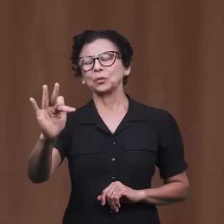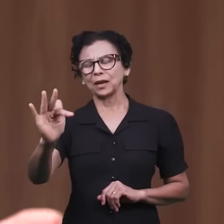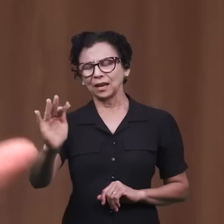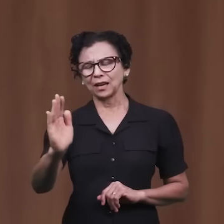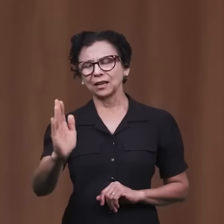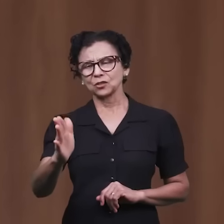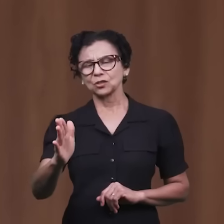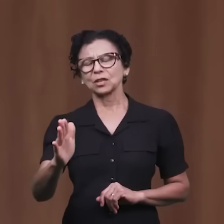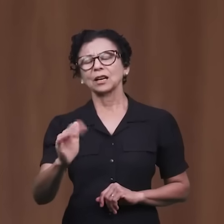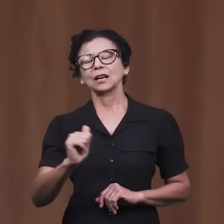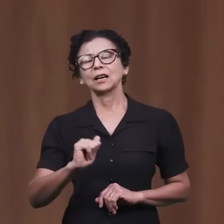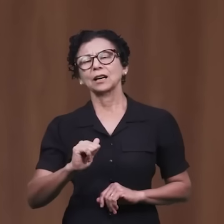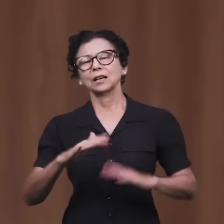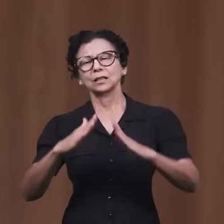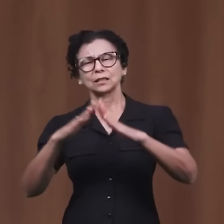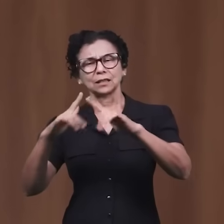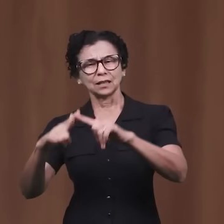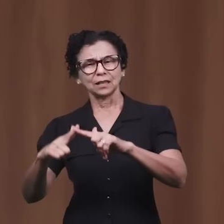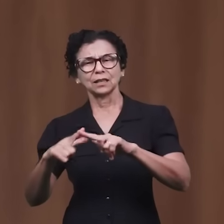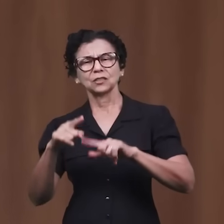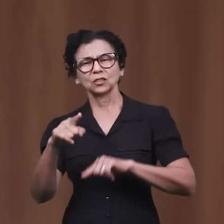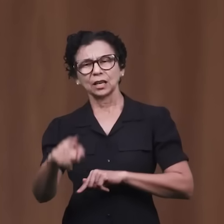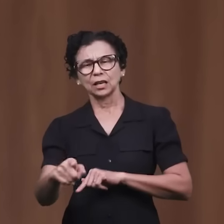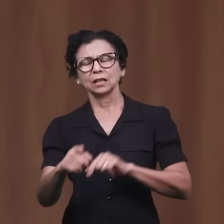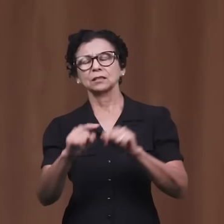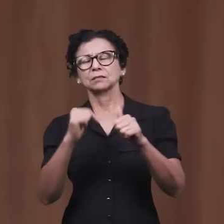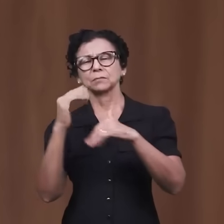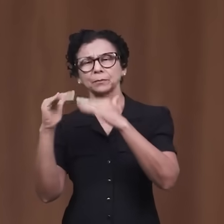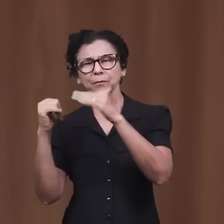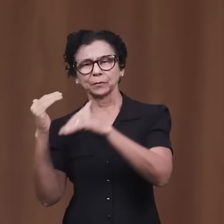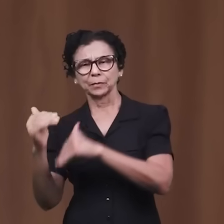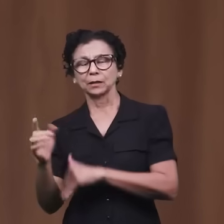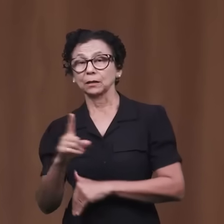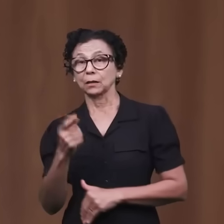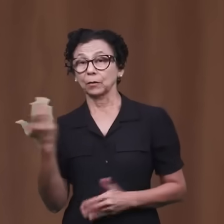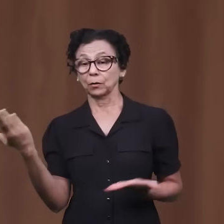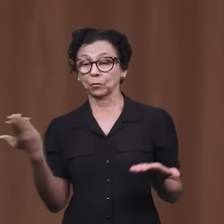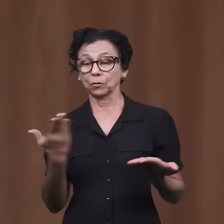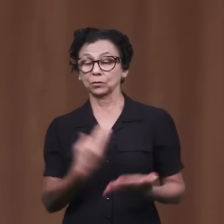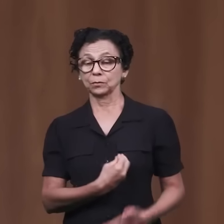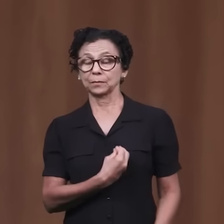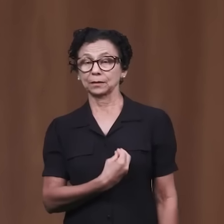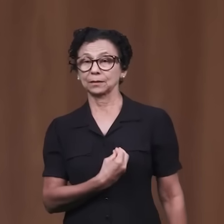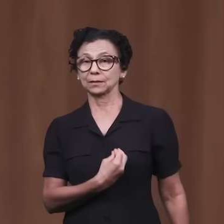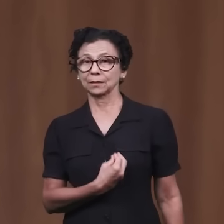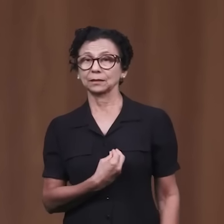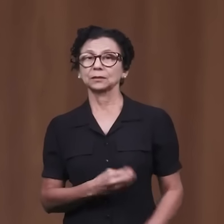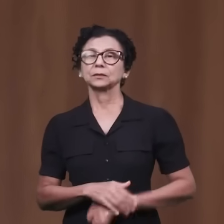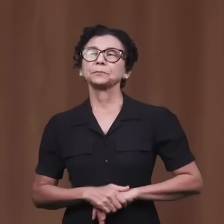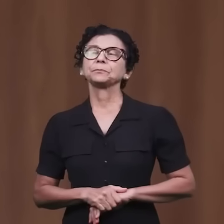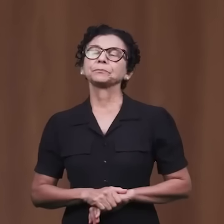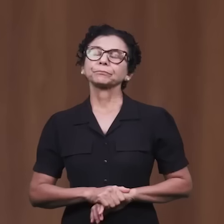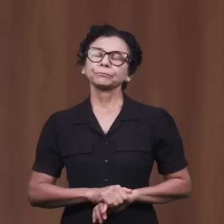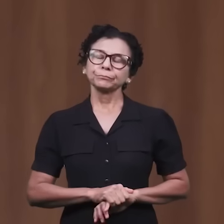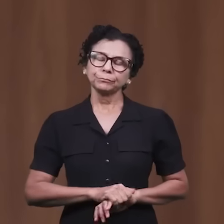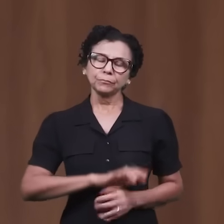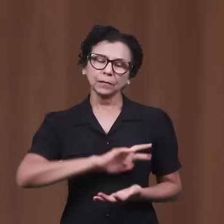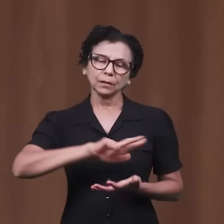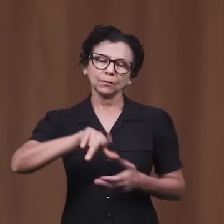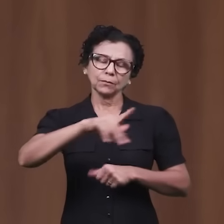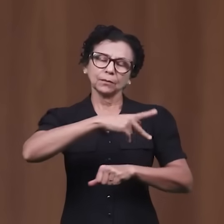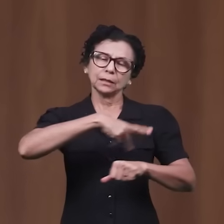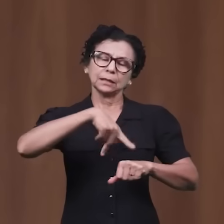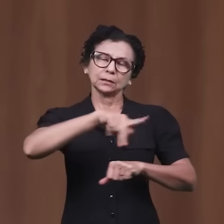a igreja do momento presente, ou seja, elas são do presente. Então, essa participação hoje, ela está extensiva a